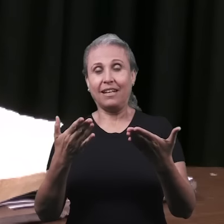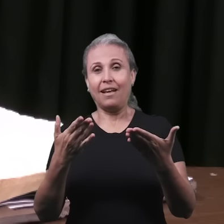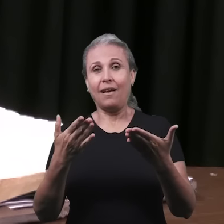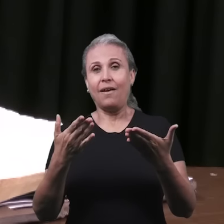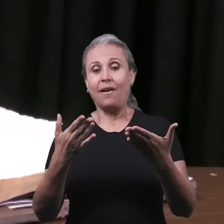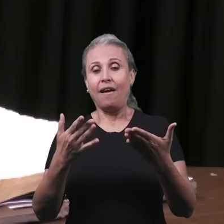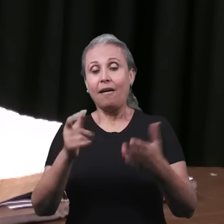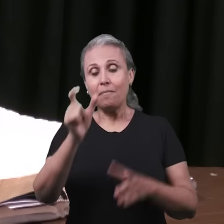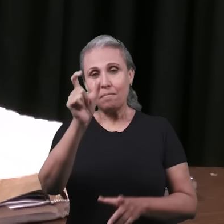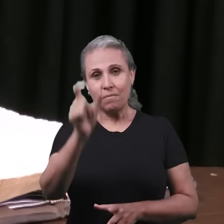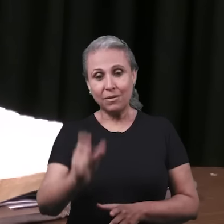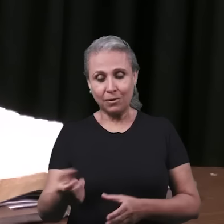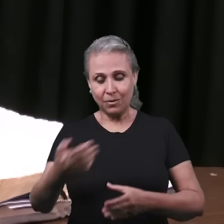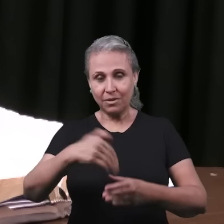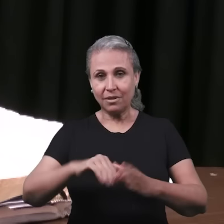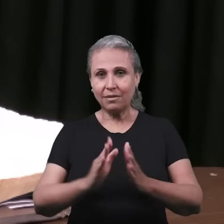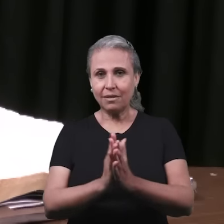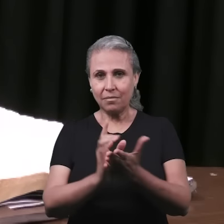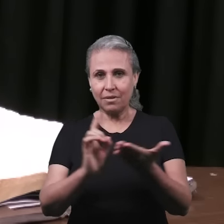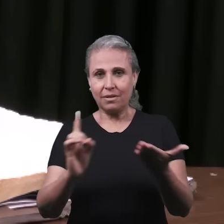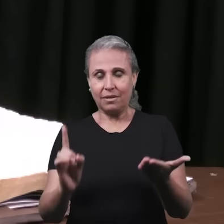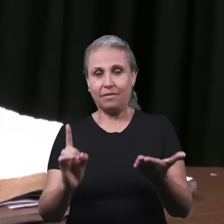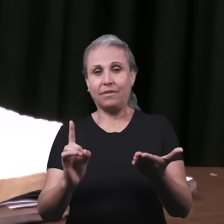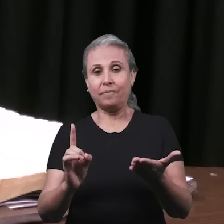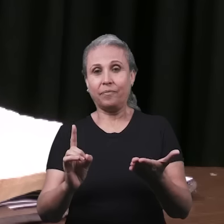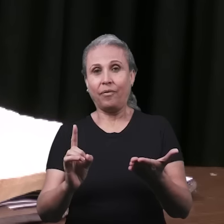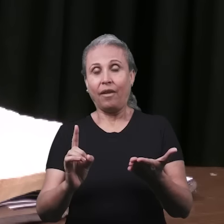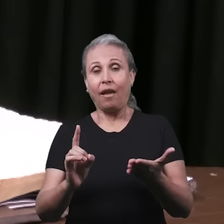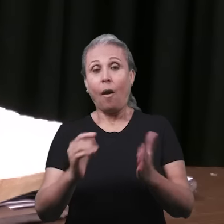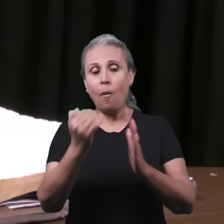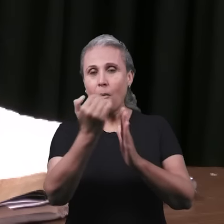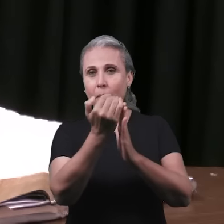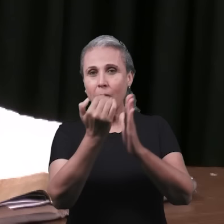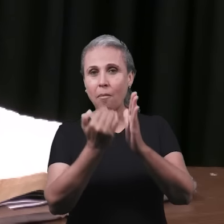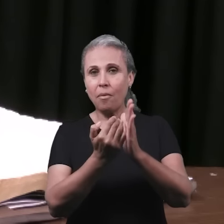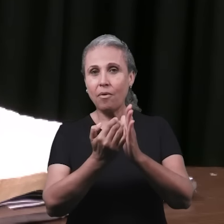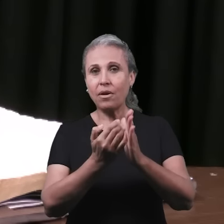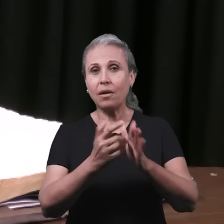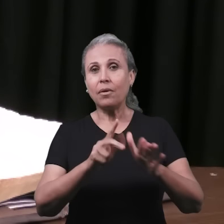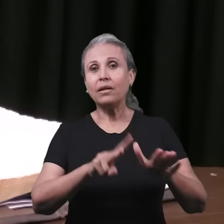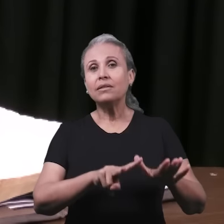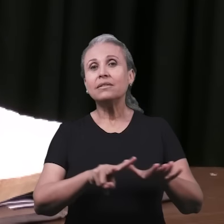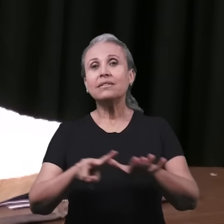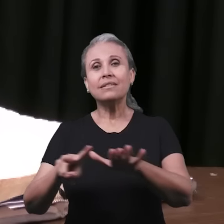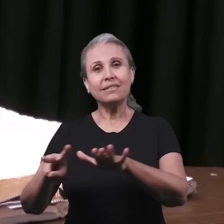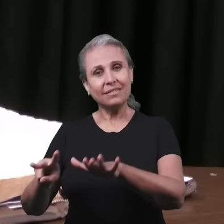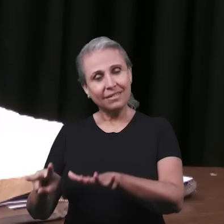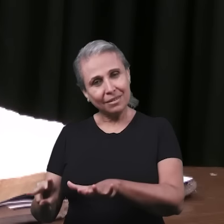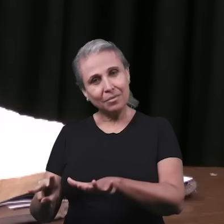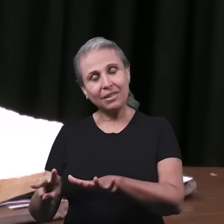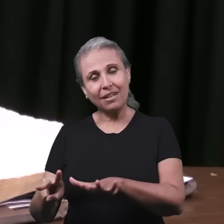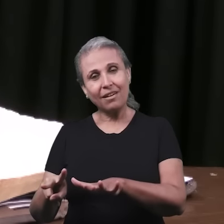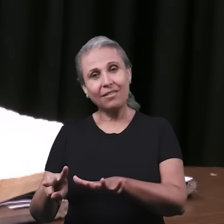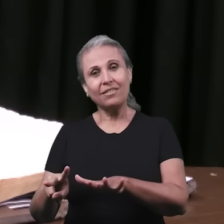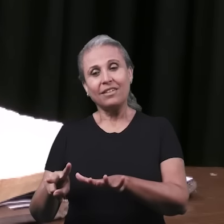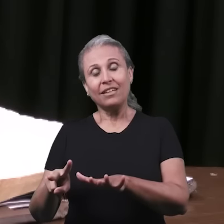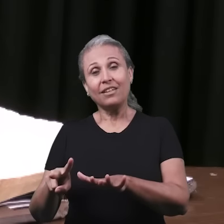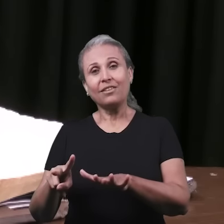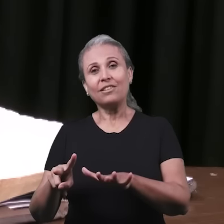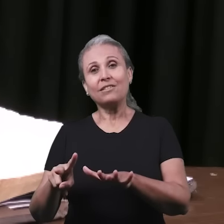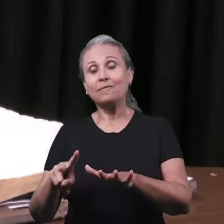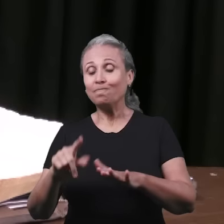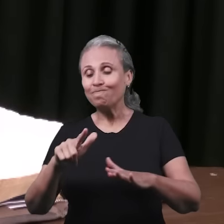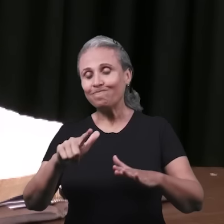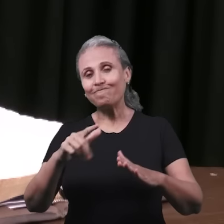o nosso Personagens Bíblicos, que é um programa semanal que realizamos aqui